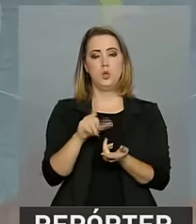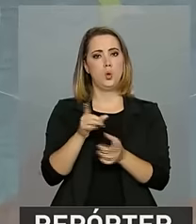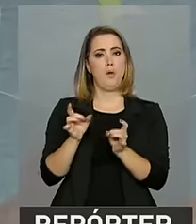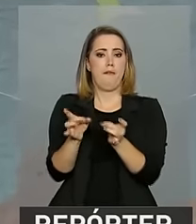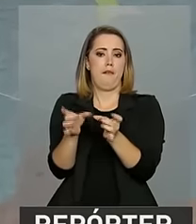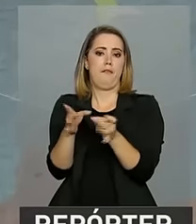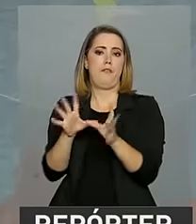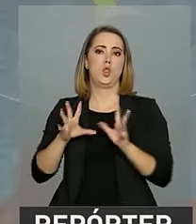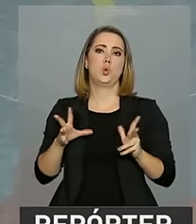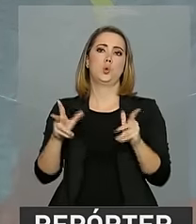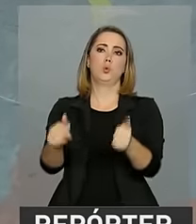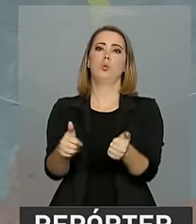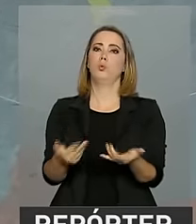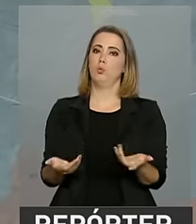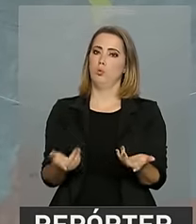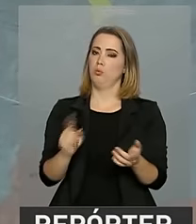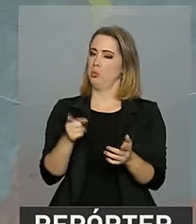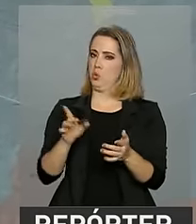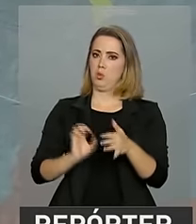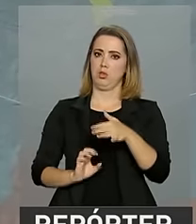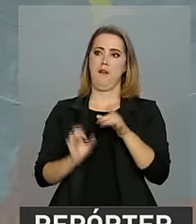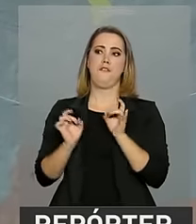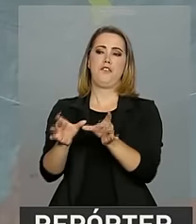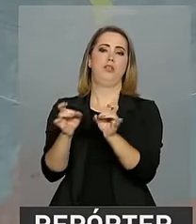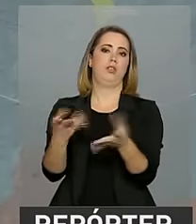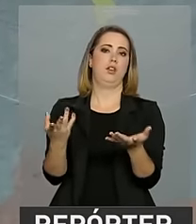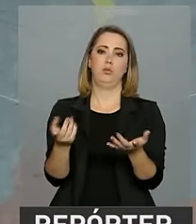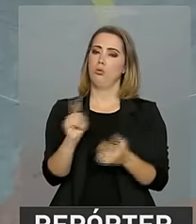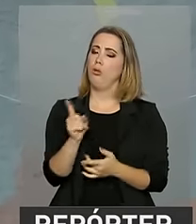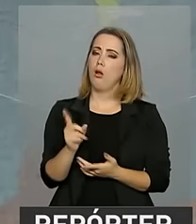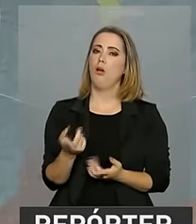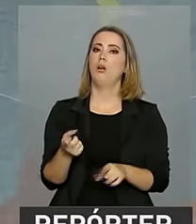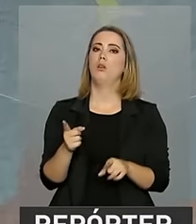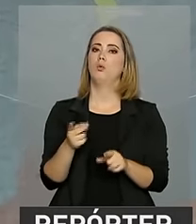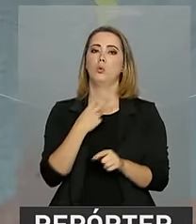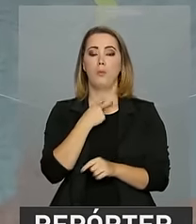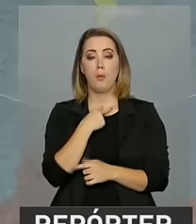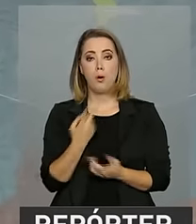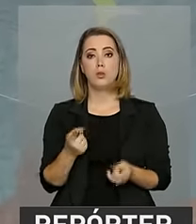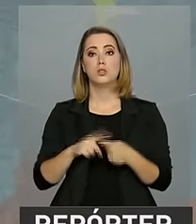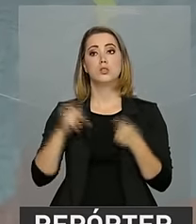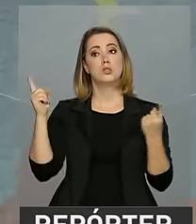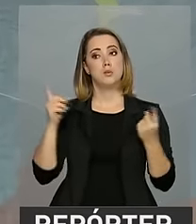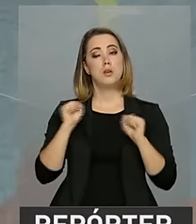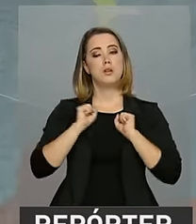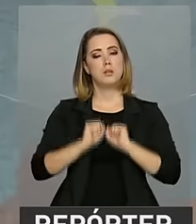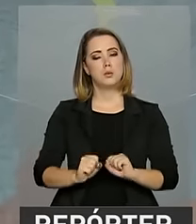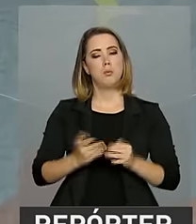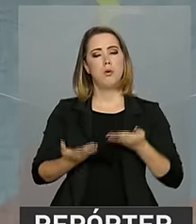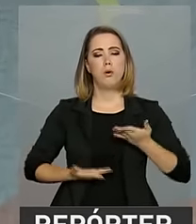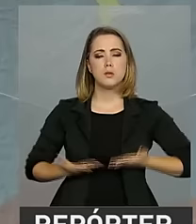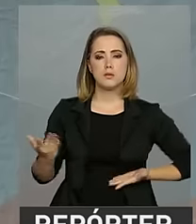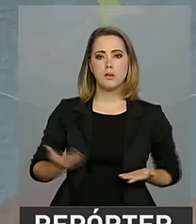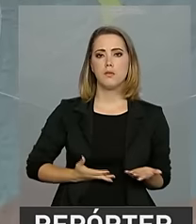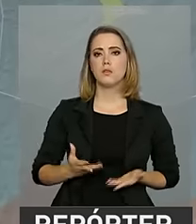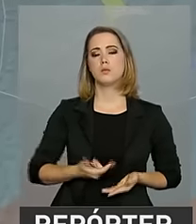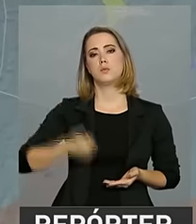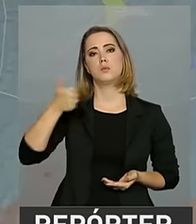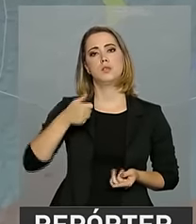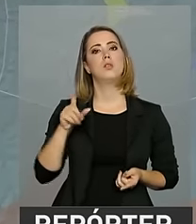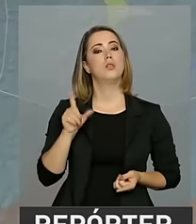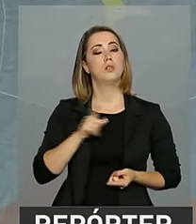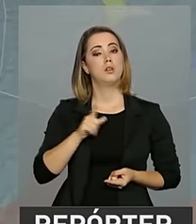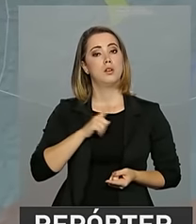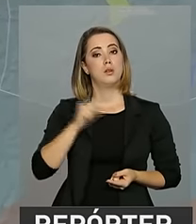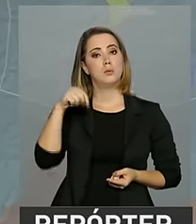concessão do parque inteiro não tá privatizando o parque até porque nem deve E nem pode e sim concessões de serviços nós já temos no